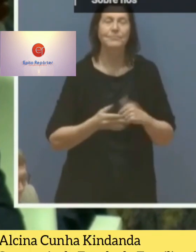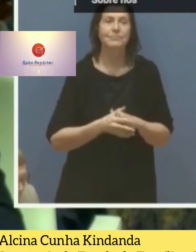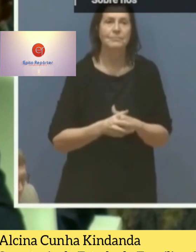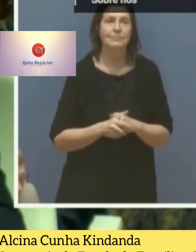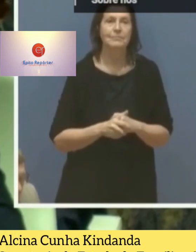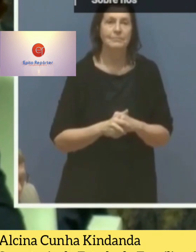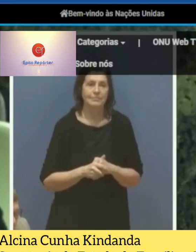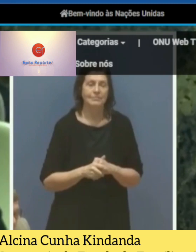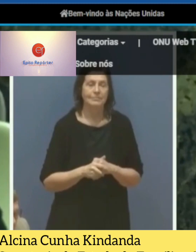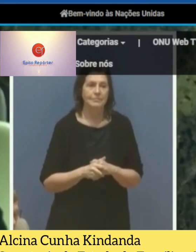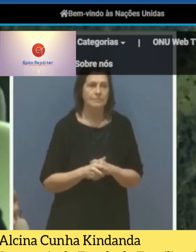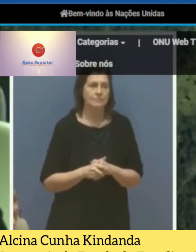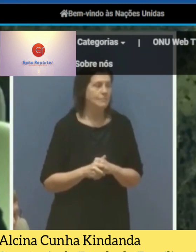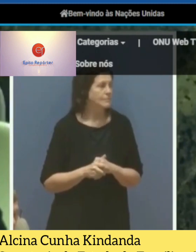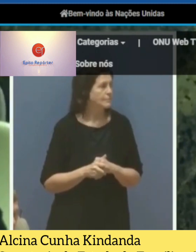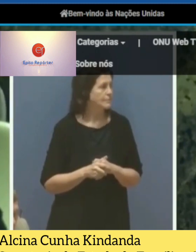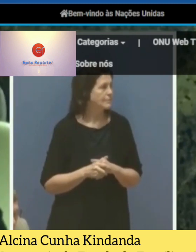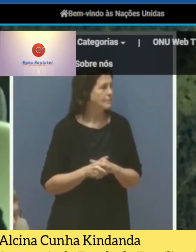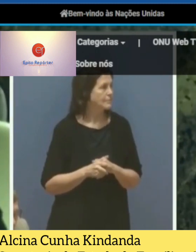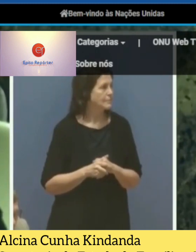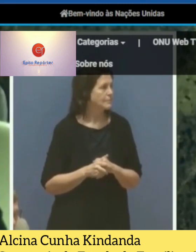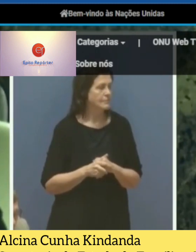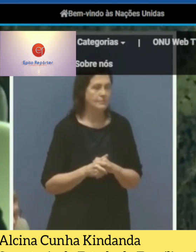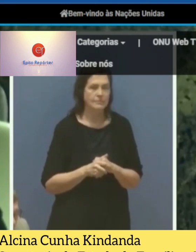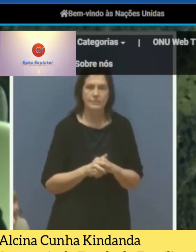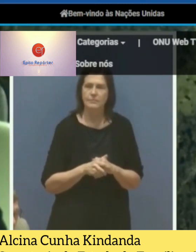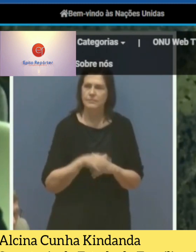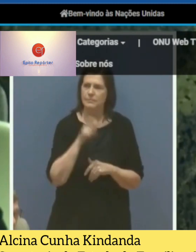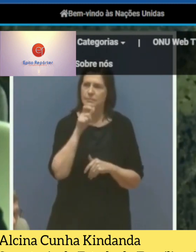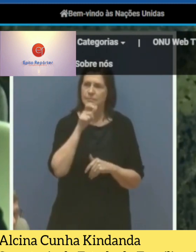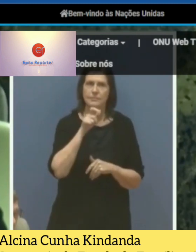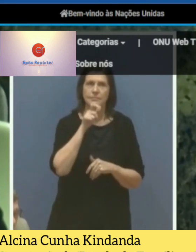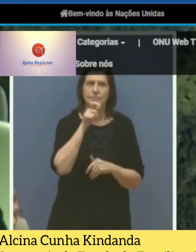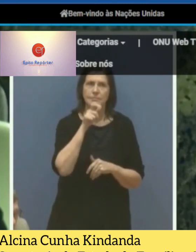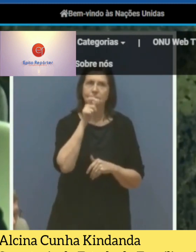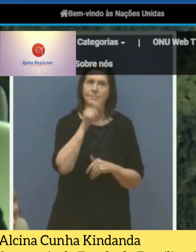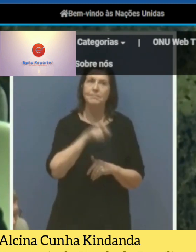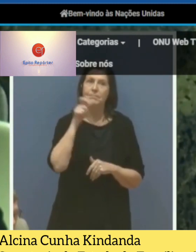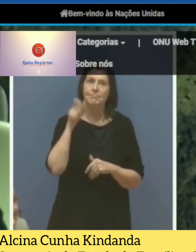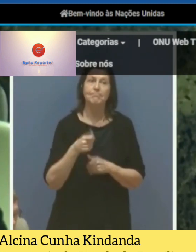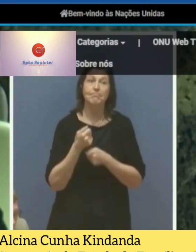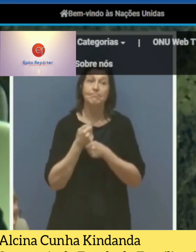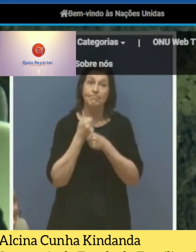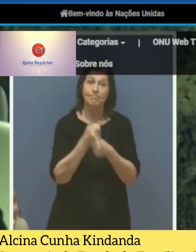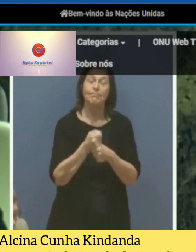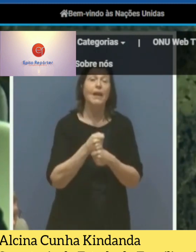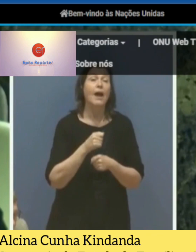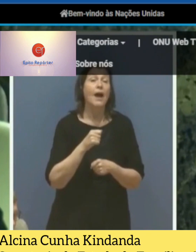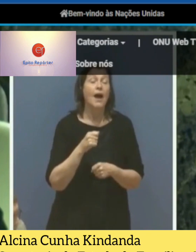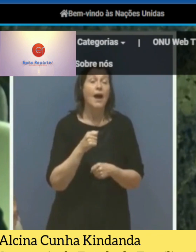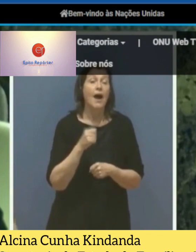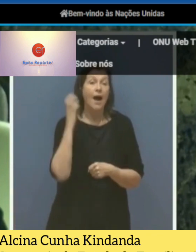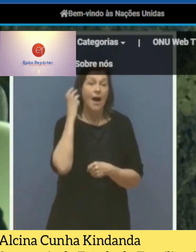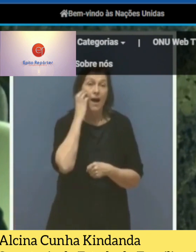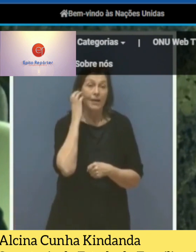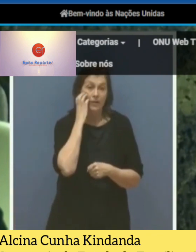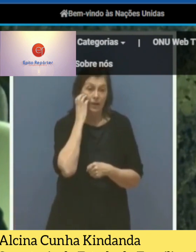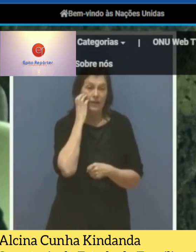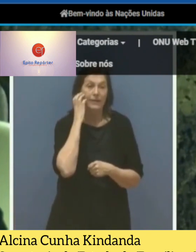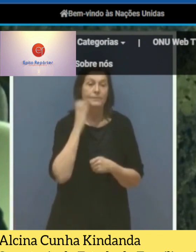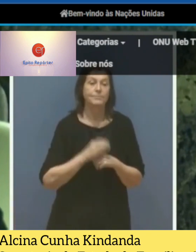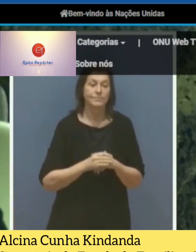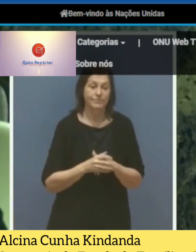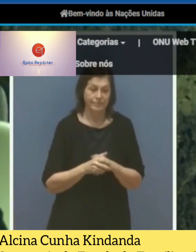liderado por sua excelência a Presidente da República João Manuel Gonçalves Lourenço apresenta as nossas redes saudações